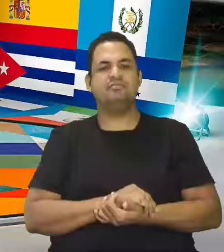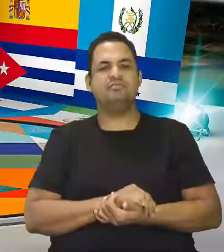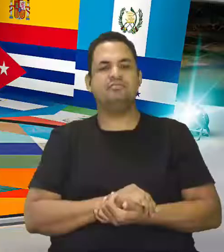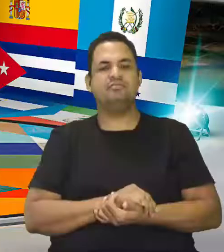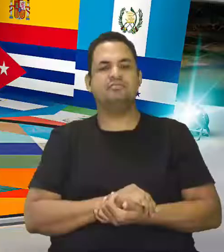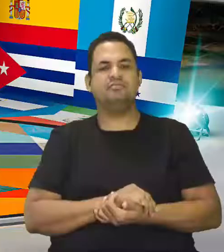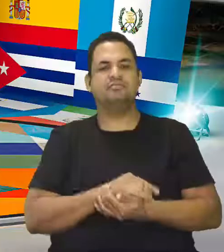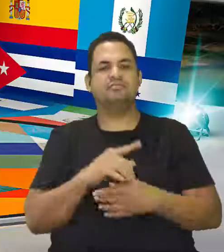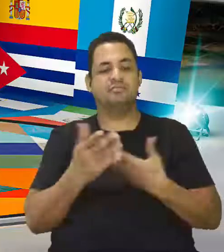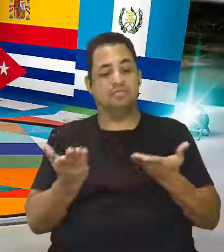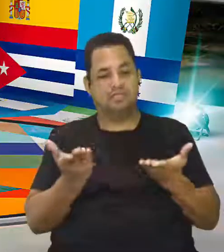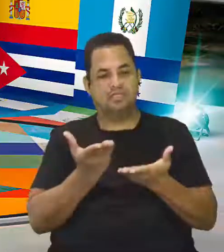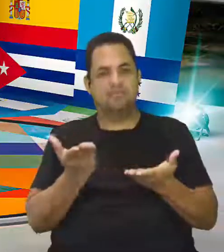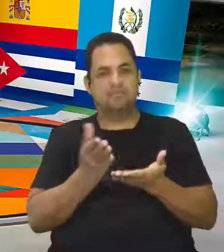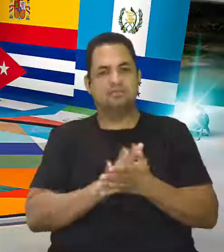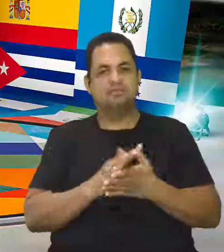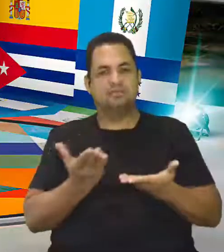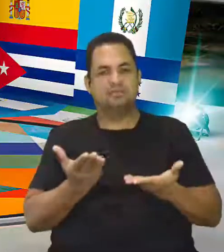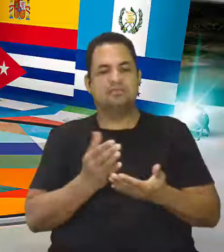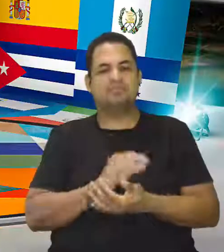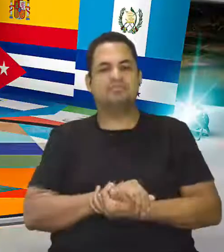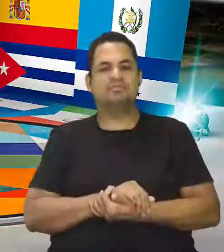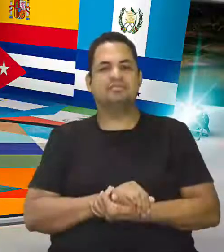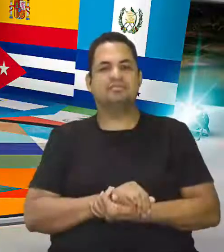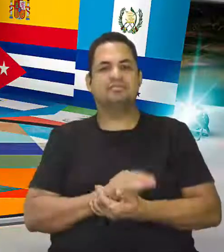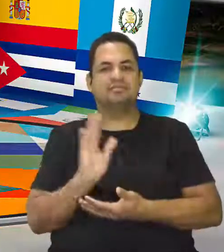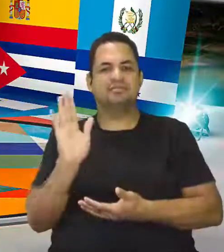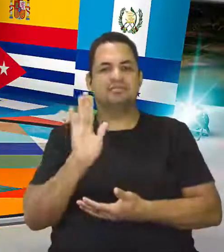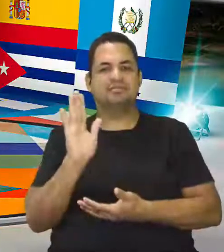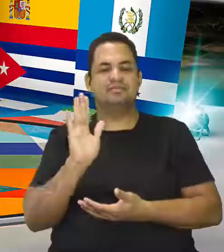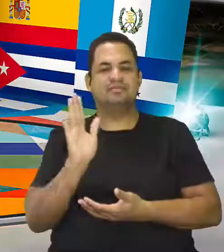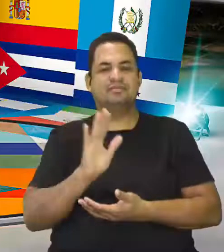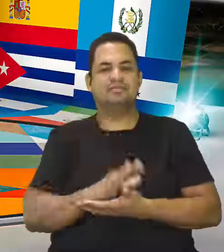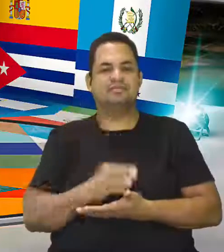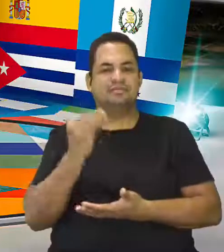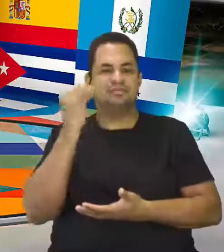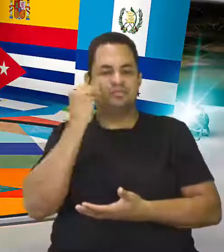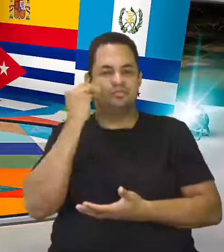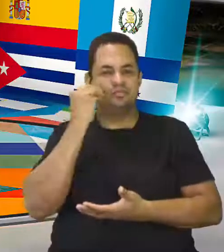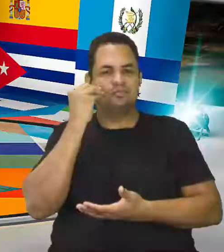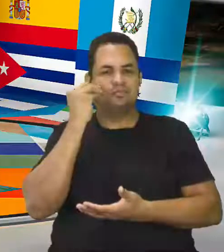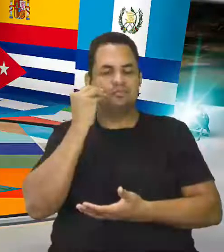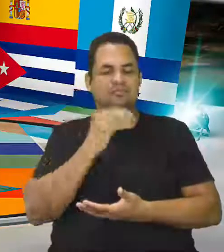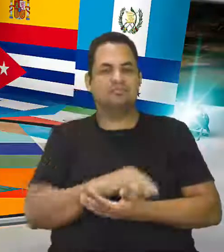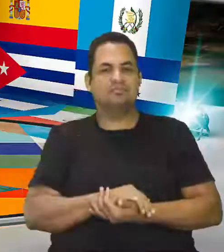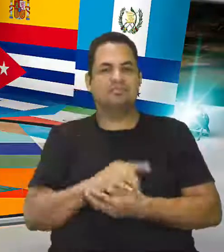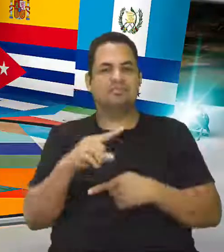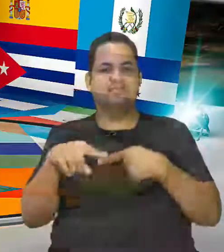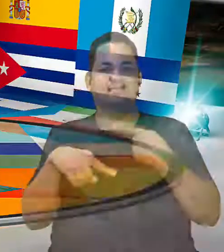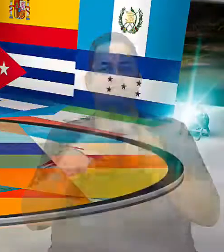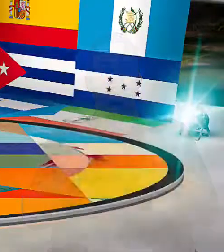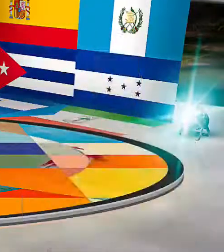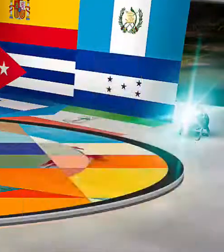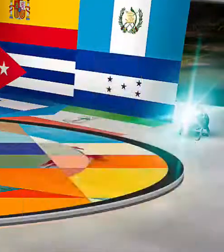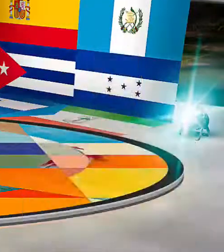qualquer coisa, estamos sempre à disposição. Tchau, tchau. Beijinhos. Beijos e hasta la próxima classe.